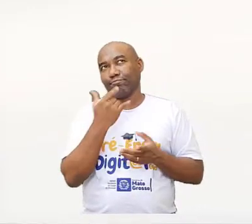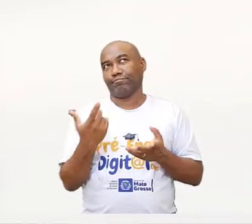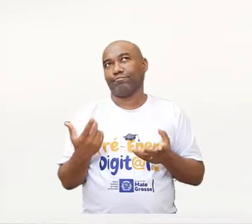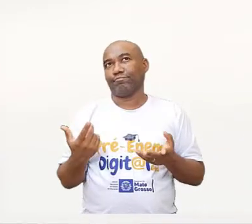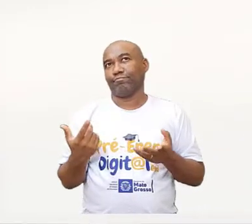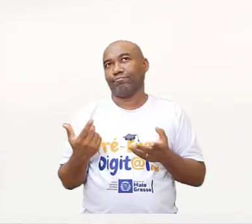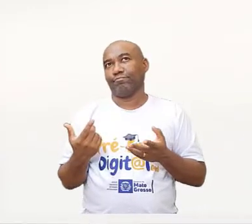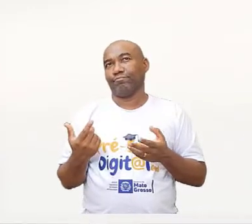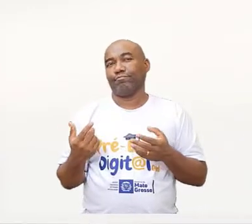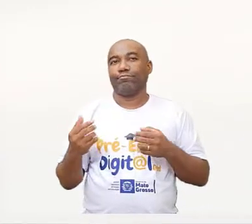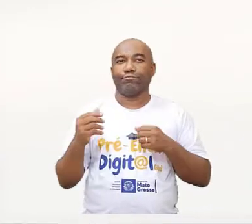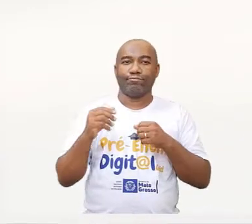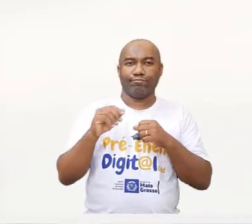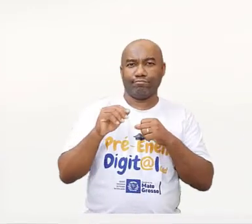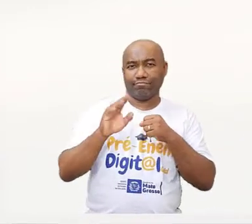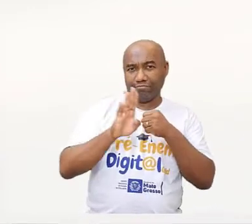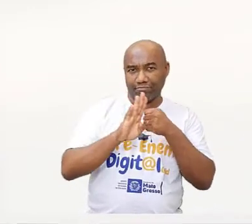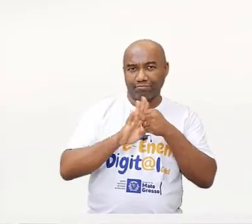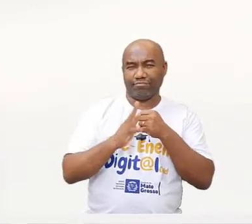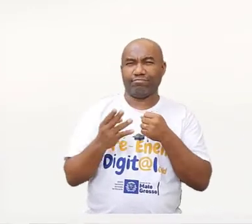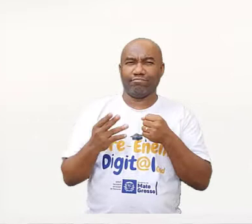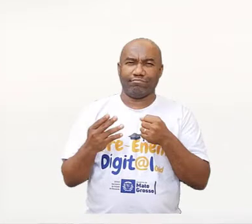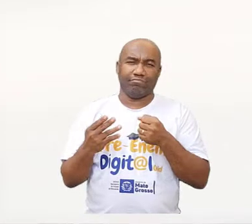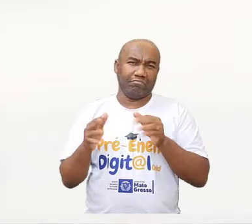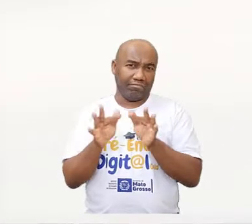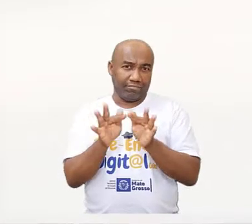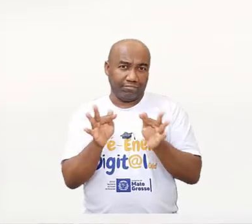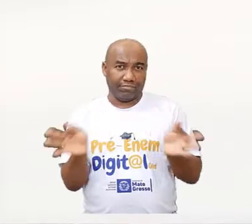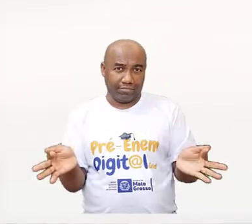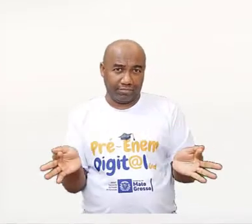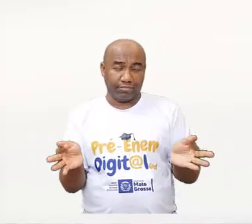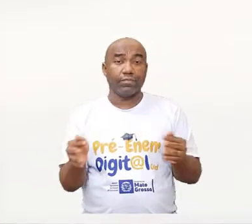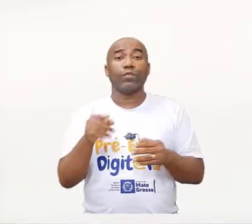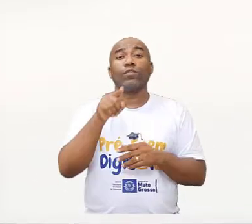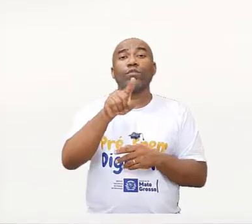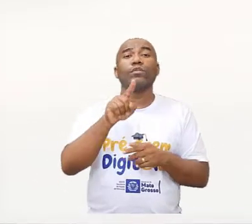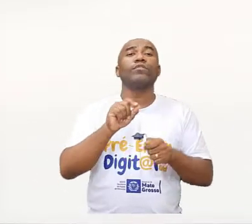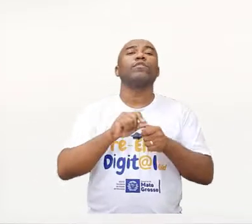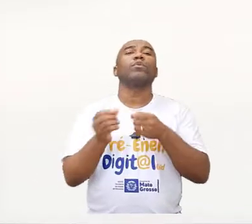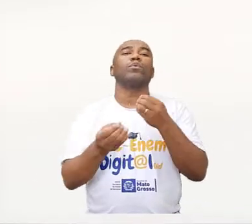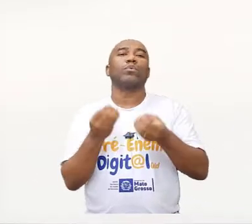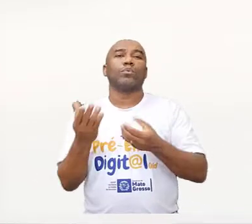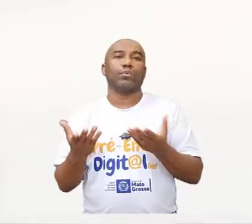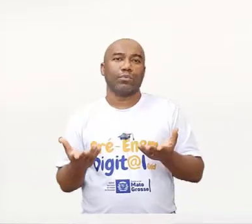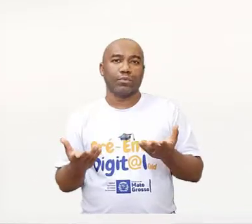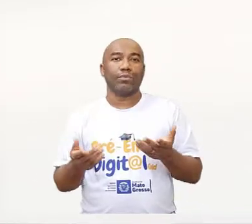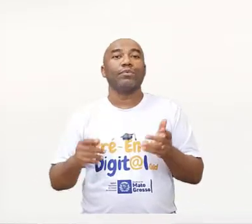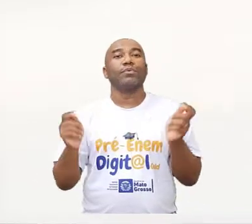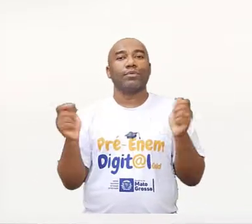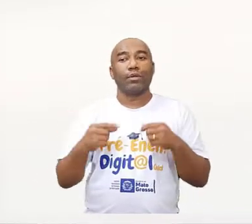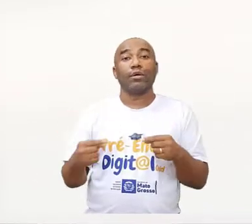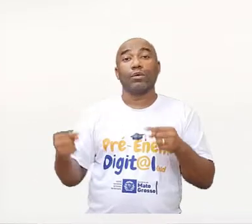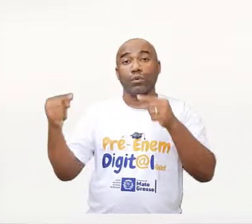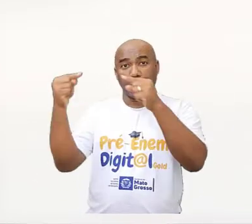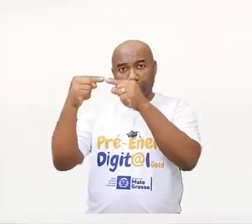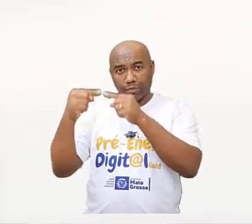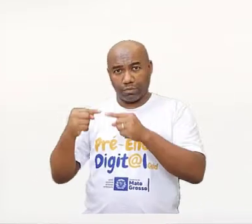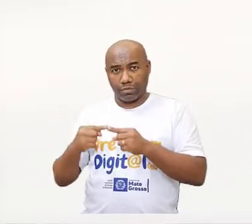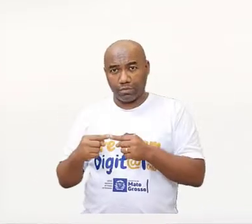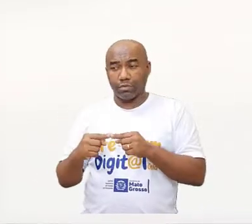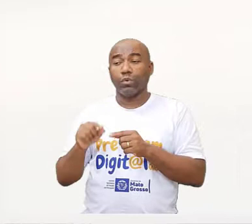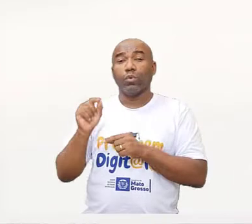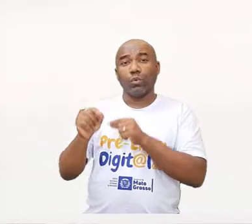substantivos comuns, você vai concordar tanto com o mais próximo